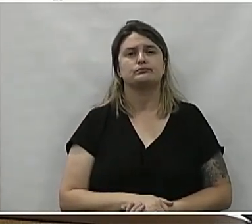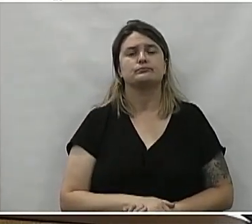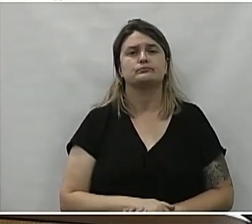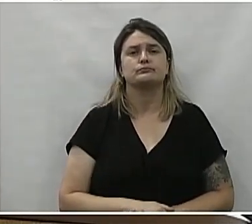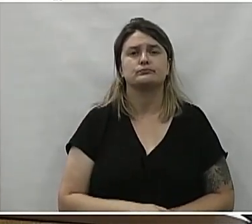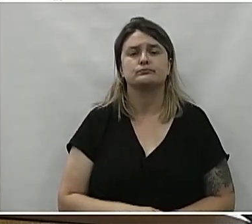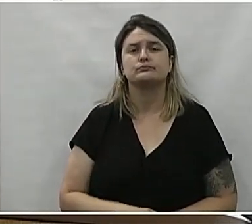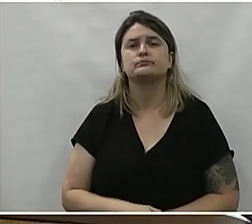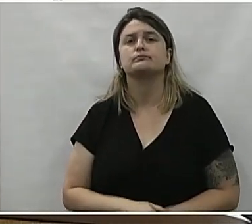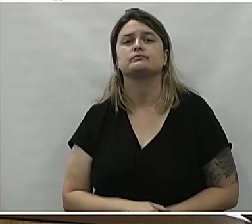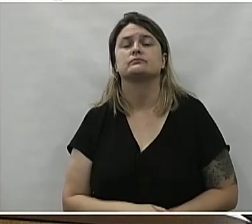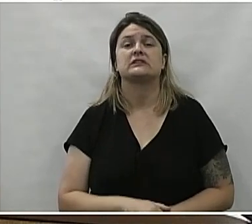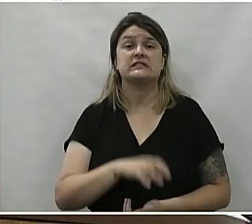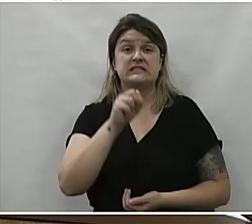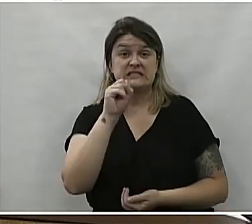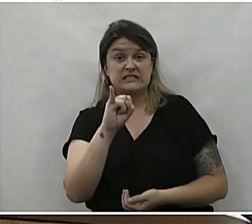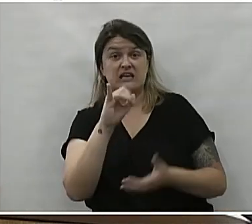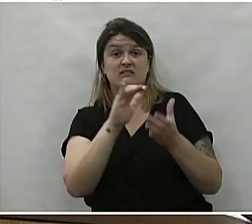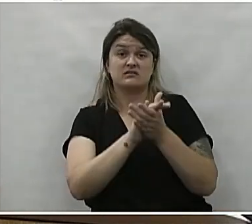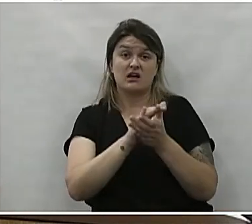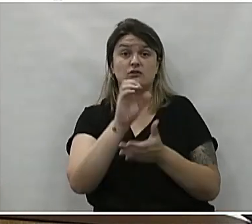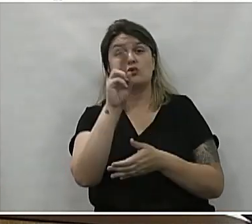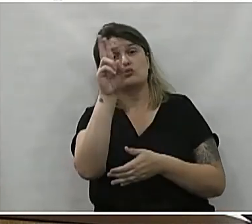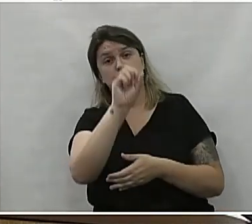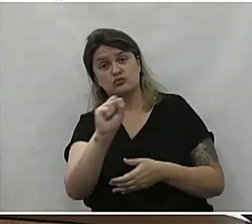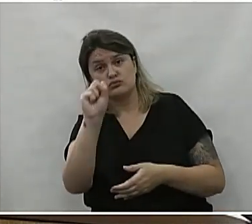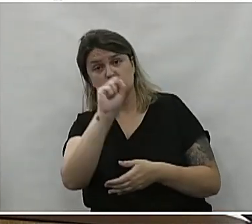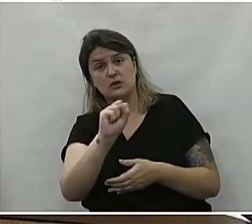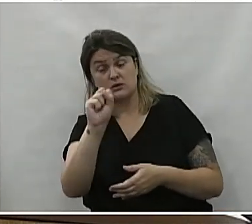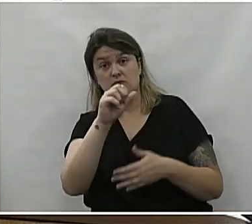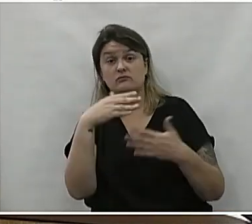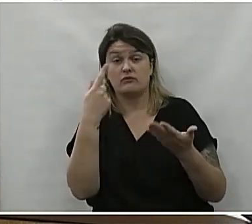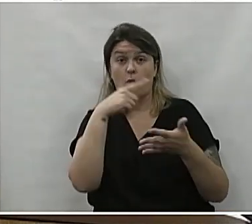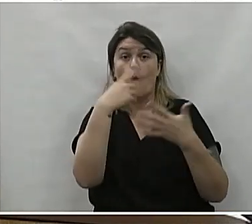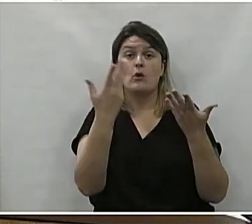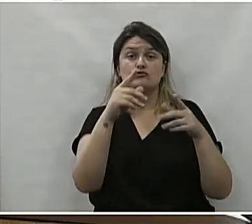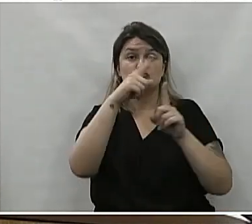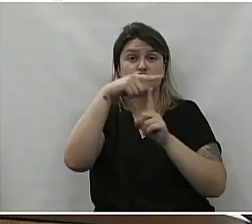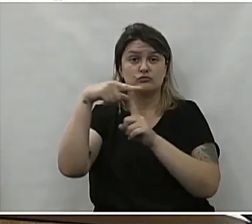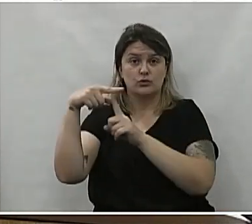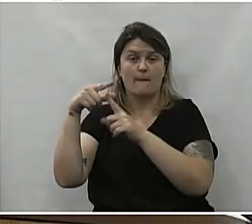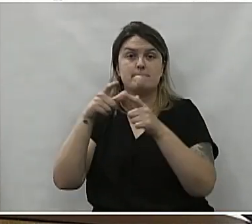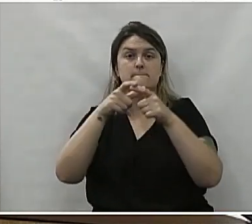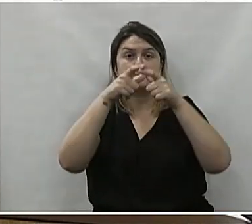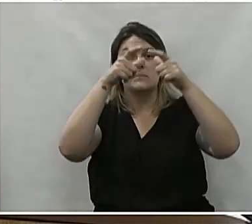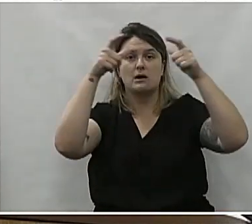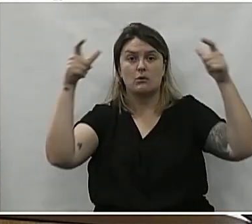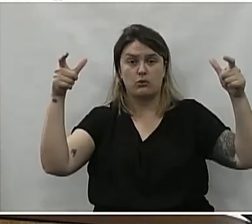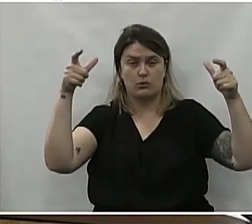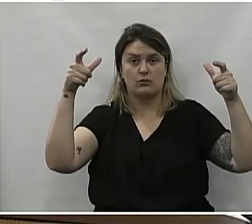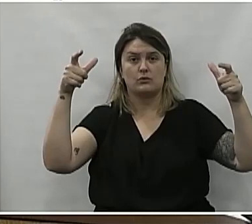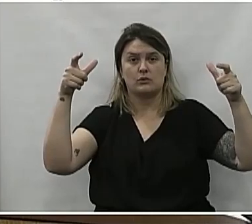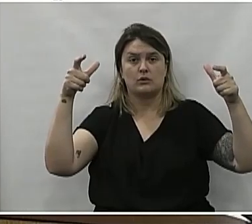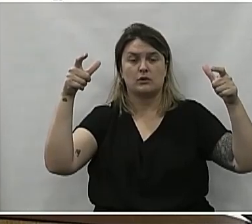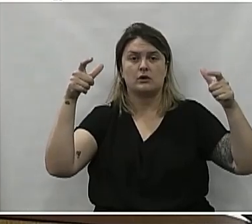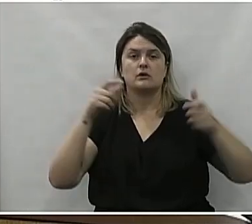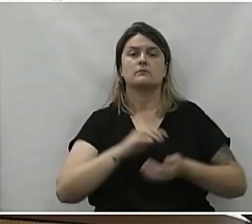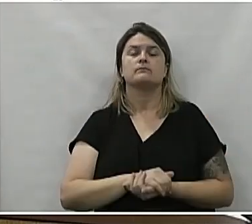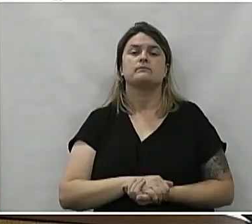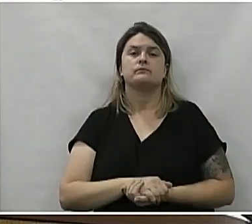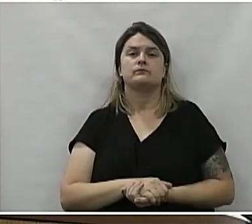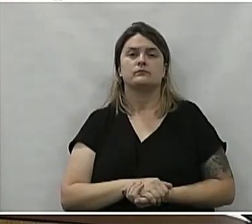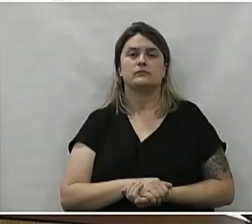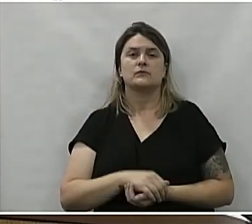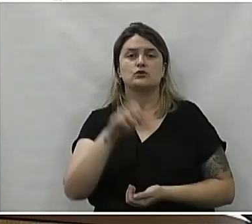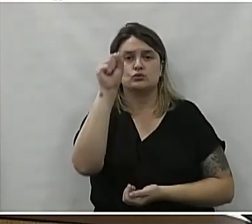O estado civil Dessas Vítimas de suicídio Em sua maioria Principalmente Nos municípios